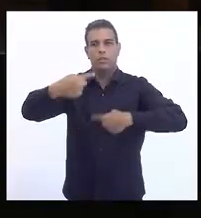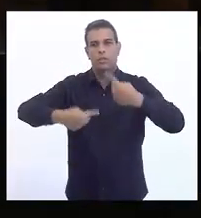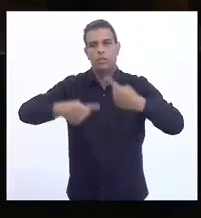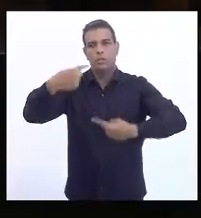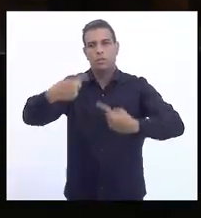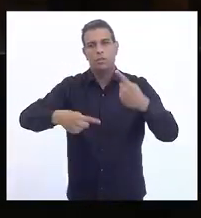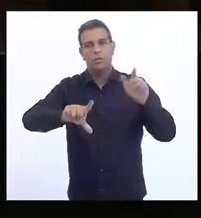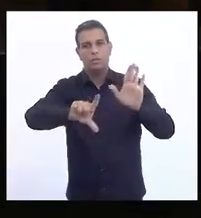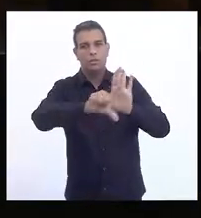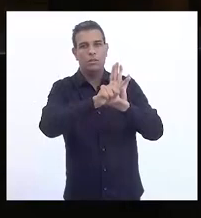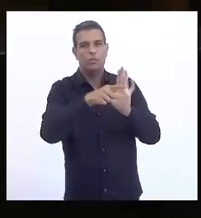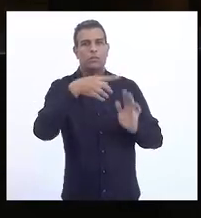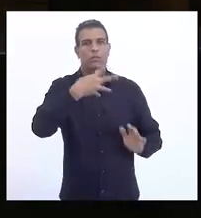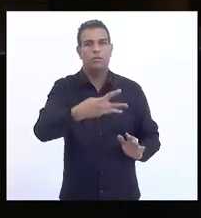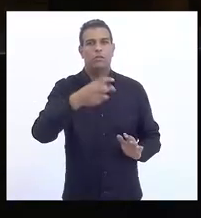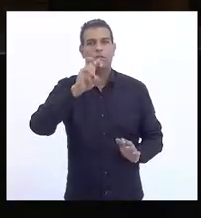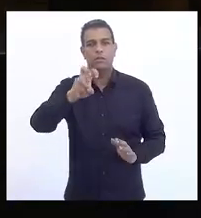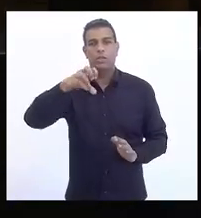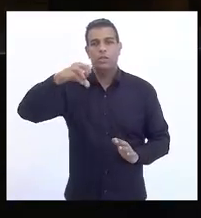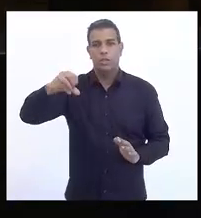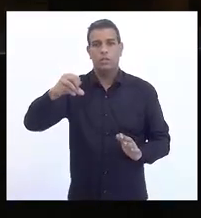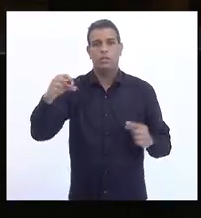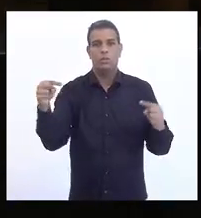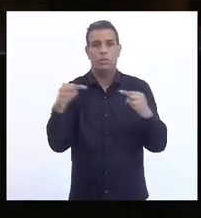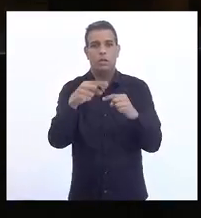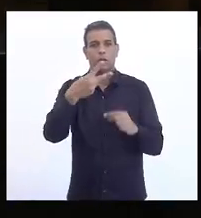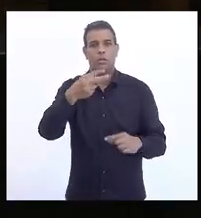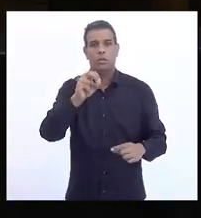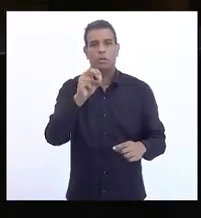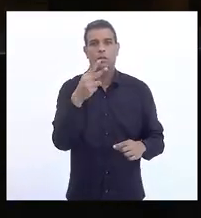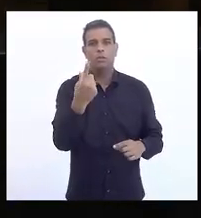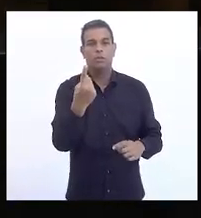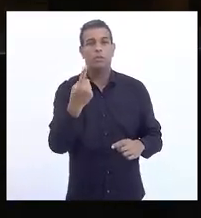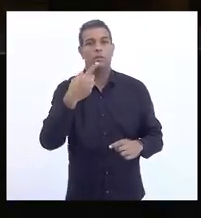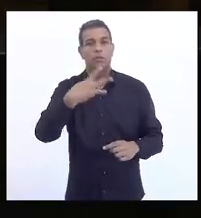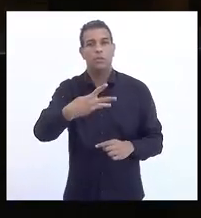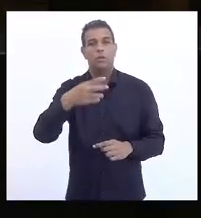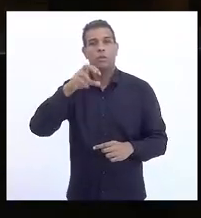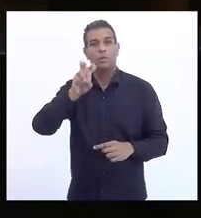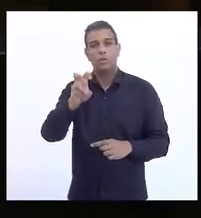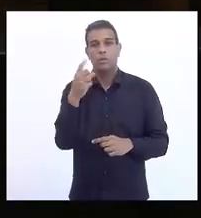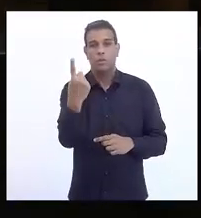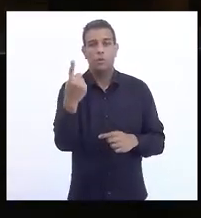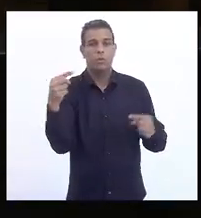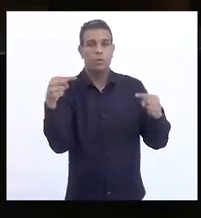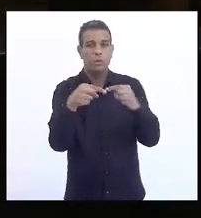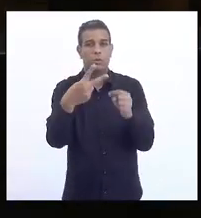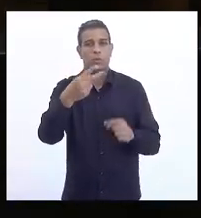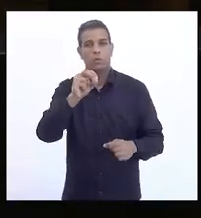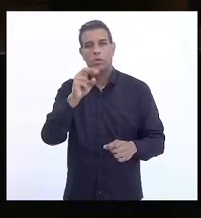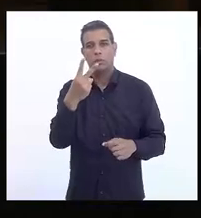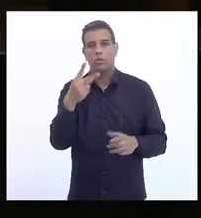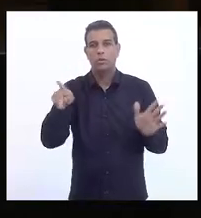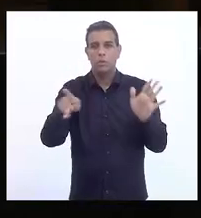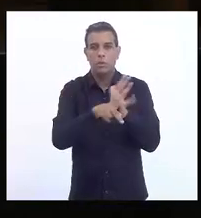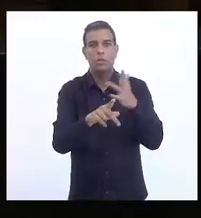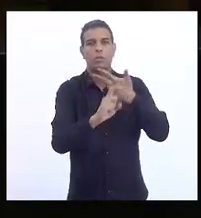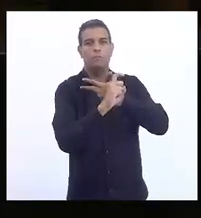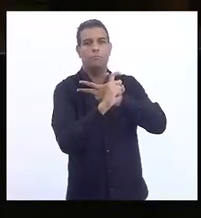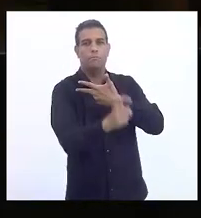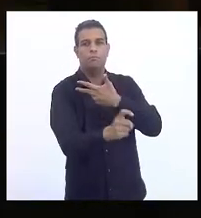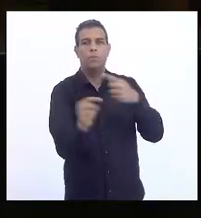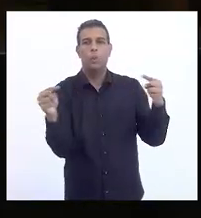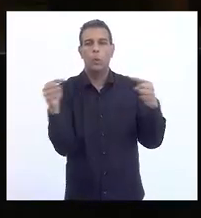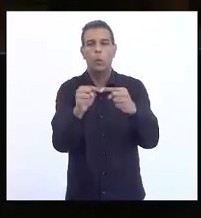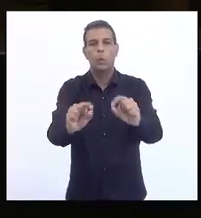lei 4952 de 2021, 4951 de 2021, de autoria do Poder Executivo, que